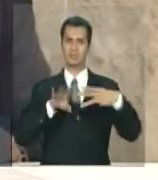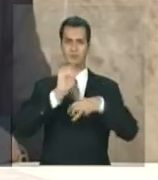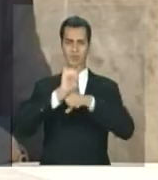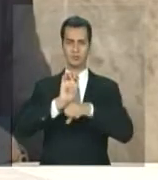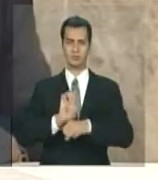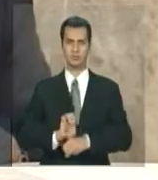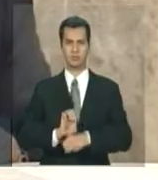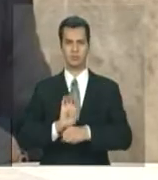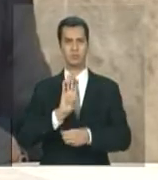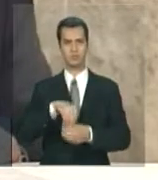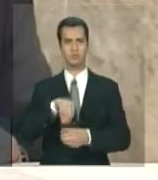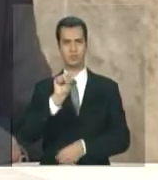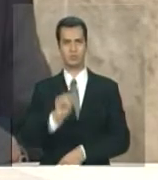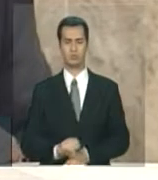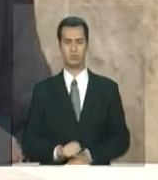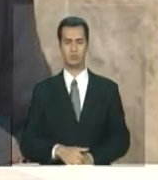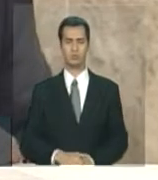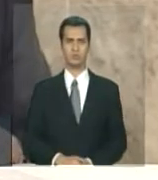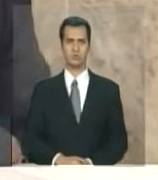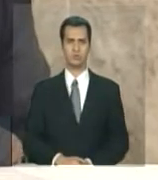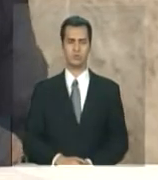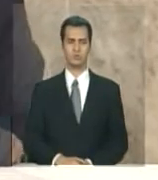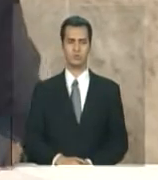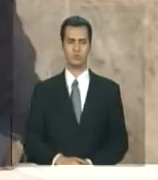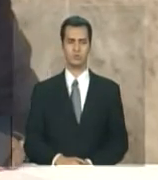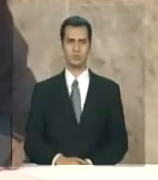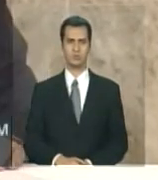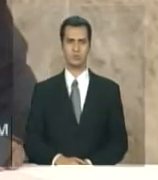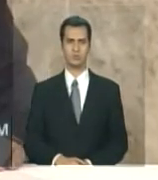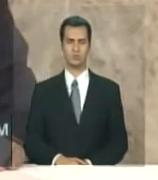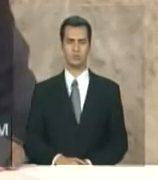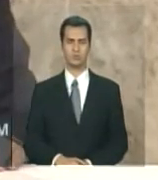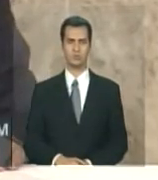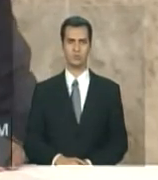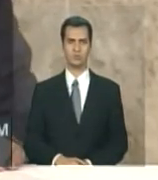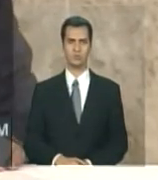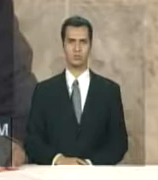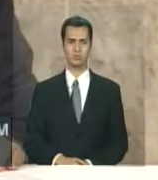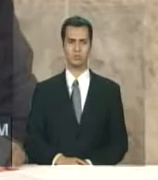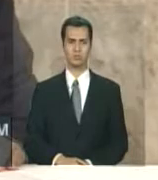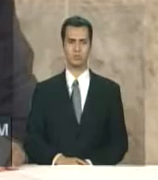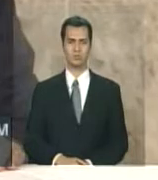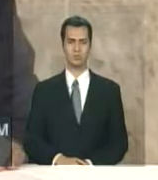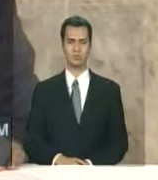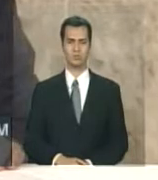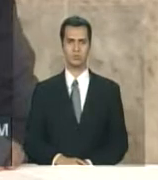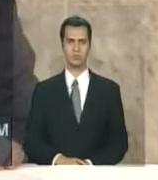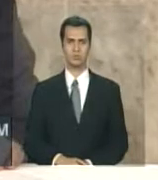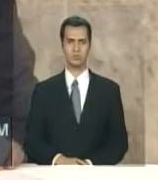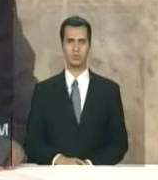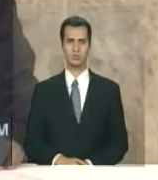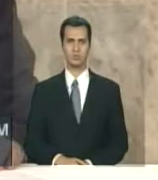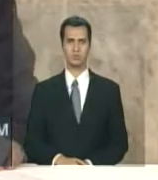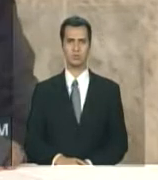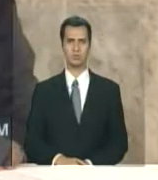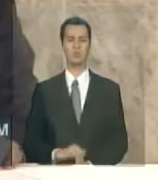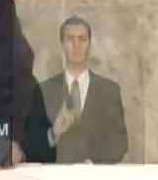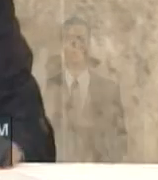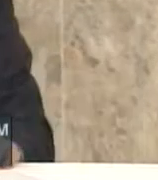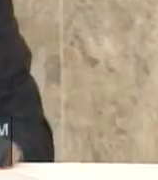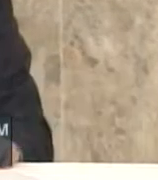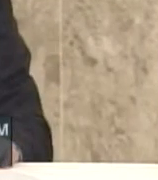Sul. Acho importante destacar, o governo federal recepcionou as demandas dos estados